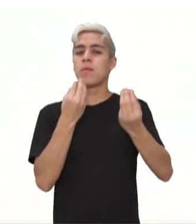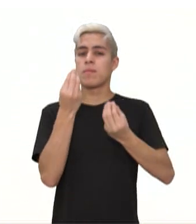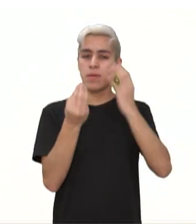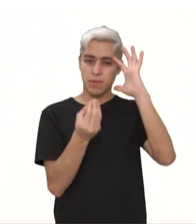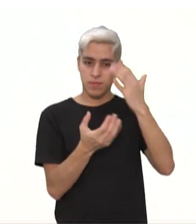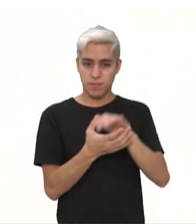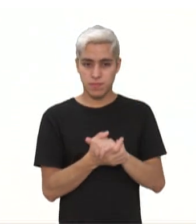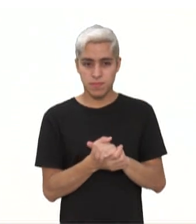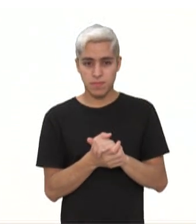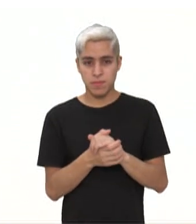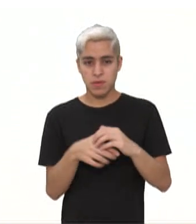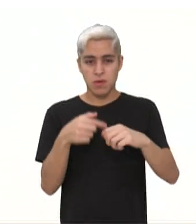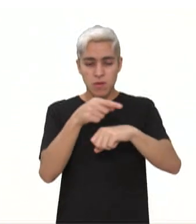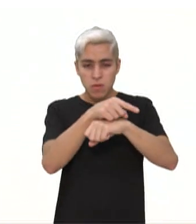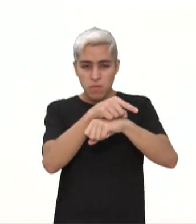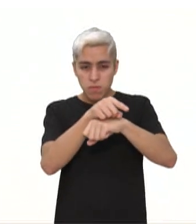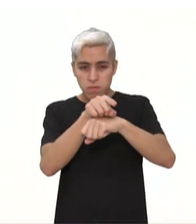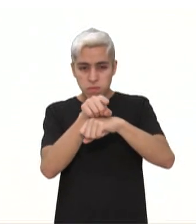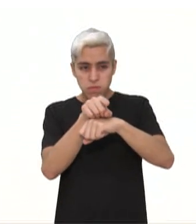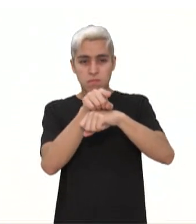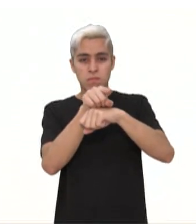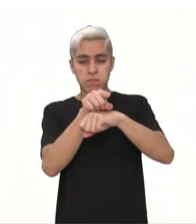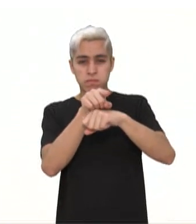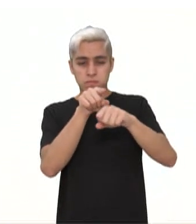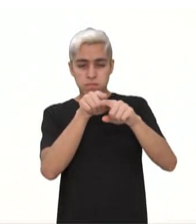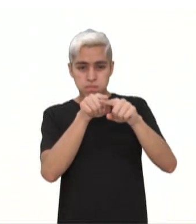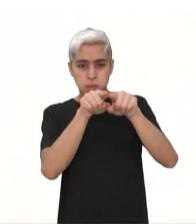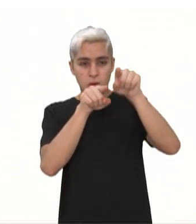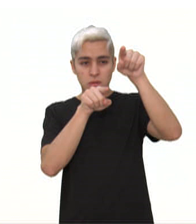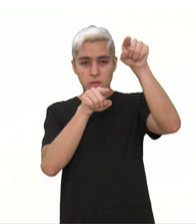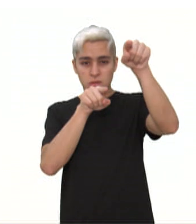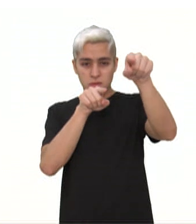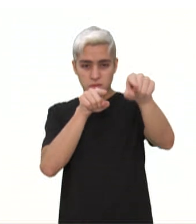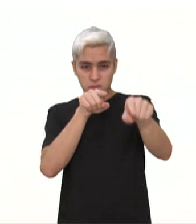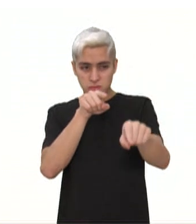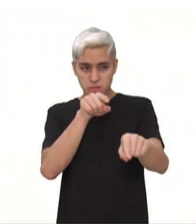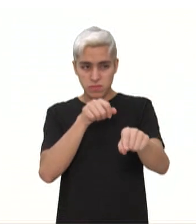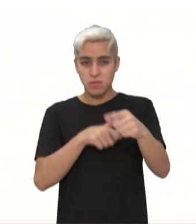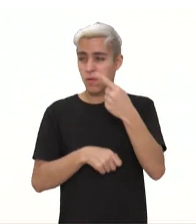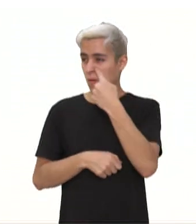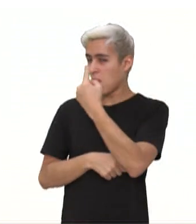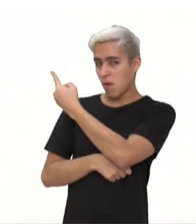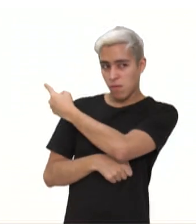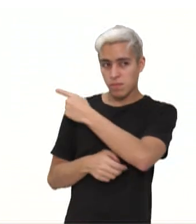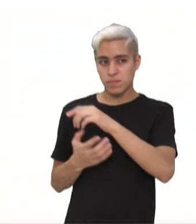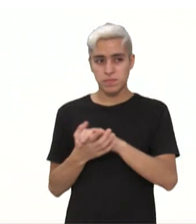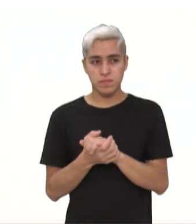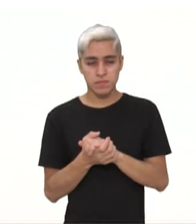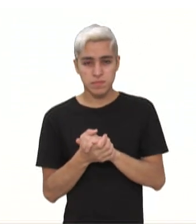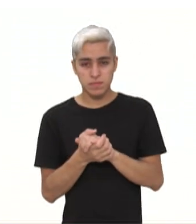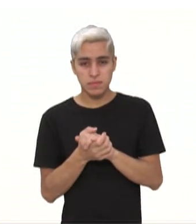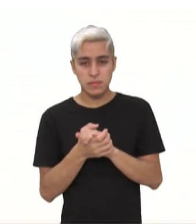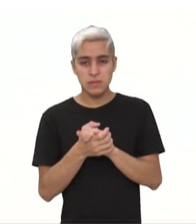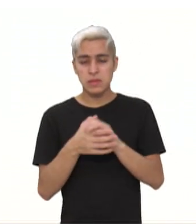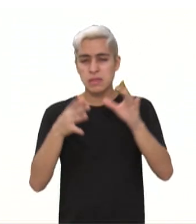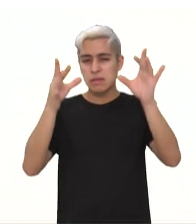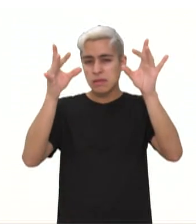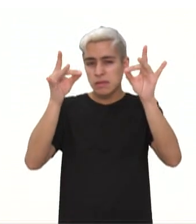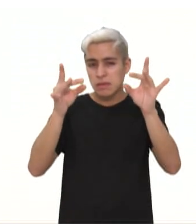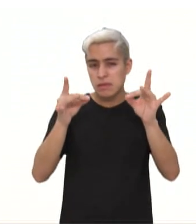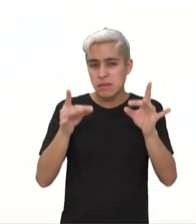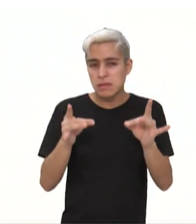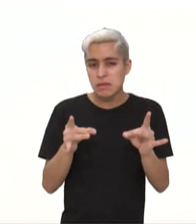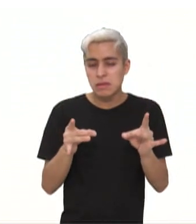Um canhão atira um projétil, como a figura indicada, descrevendo uma função